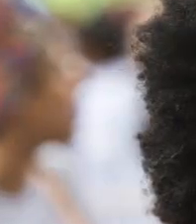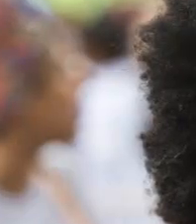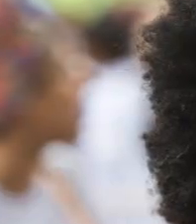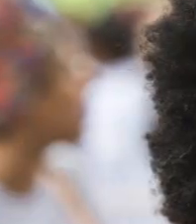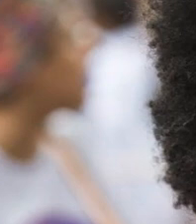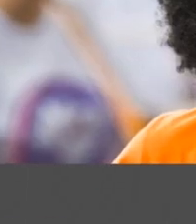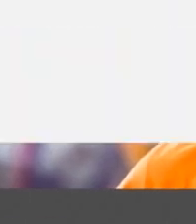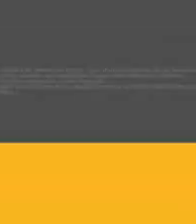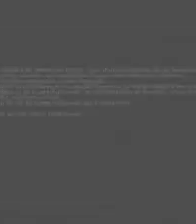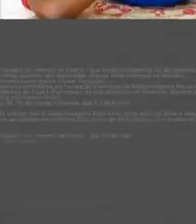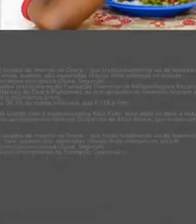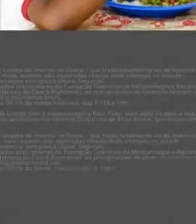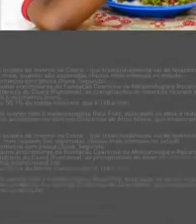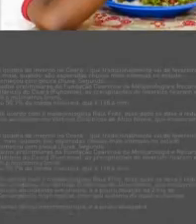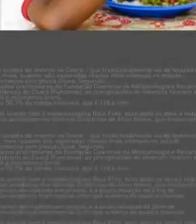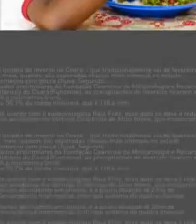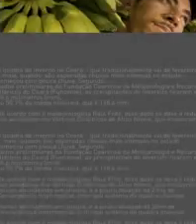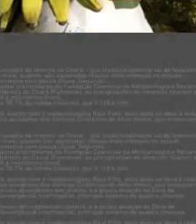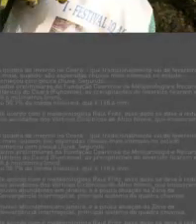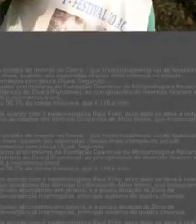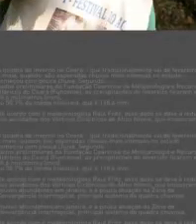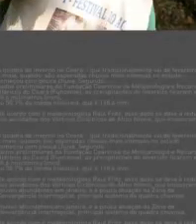sociais i